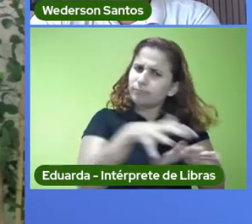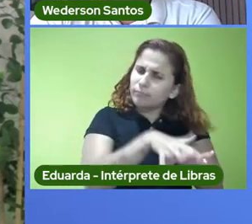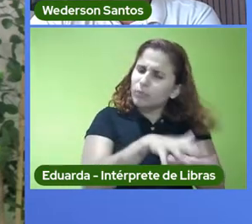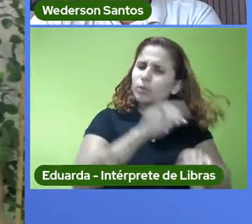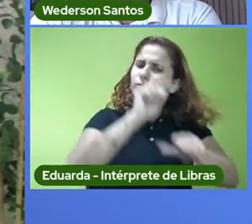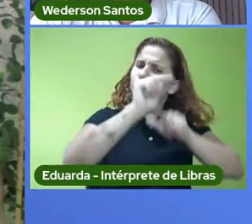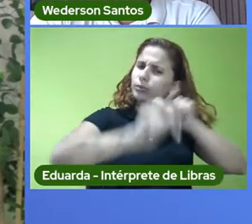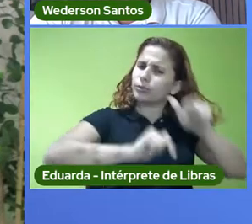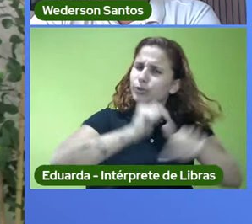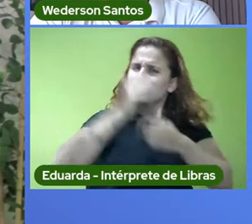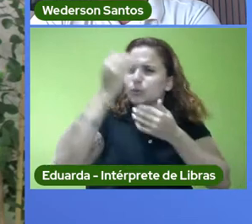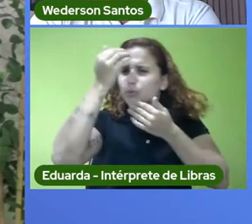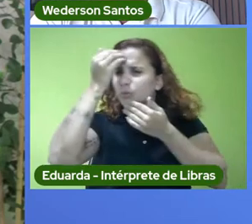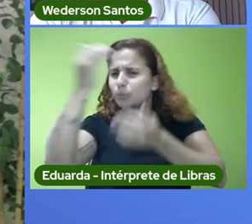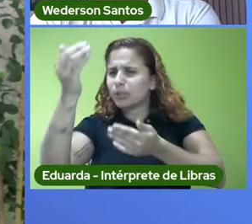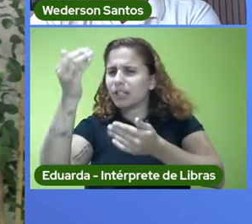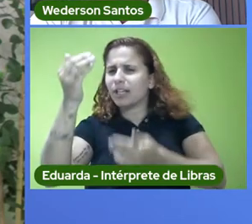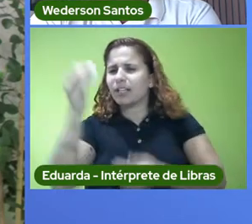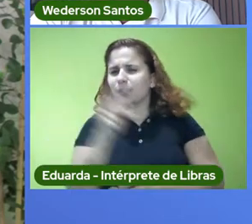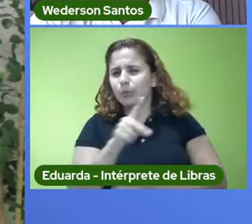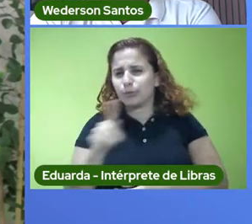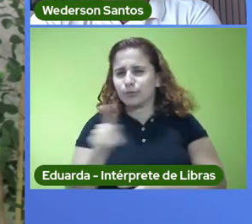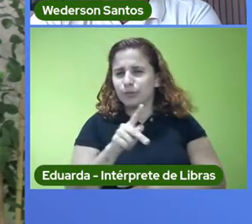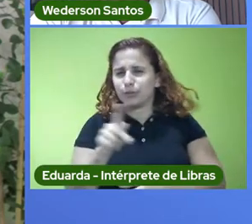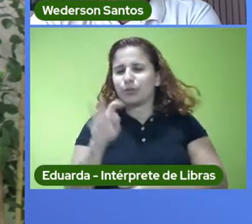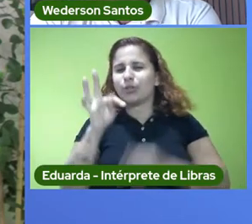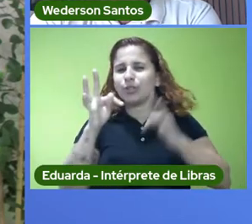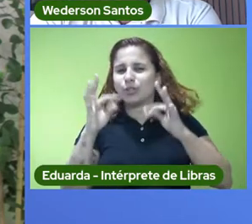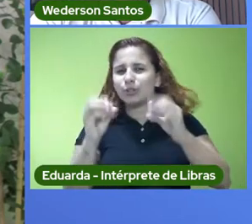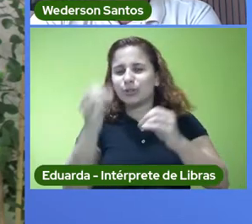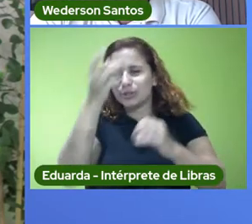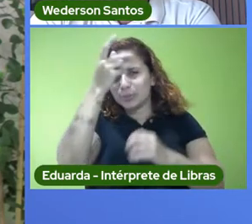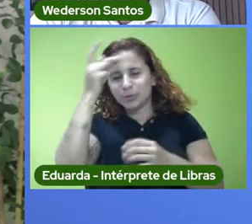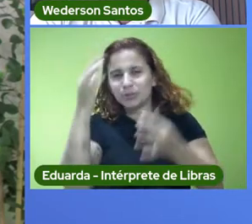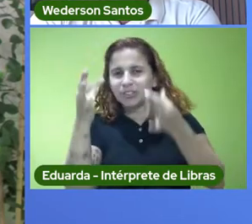que nos assiste. Obrigado, Ederson, mais uma vez.